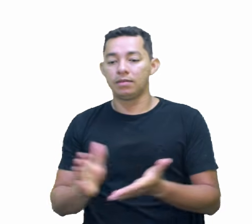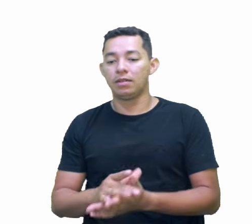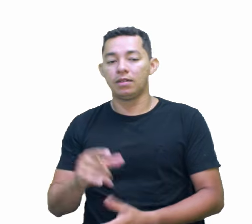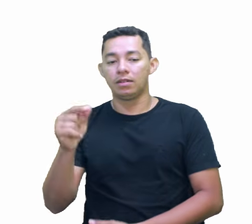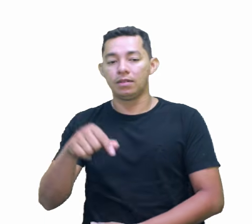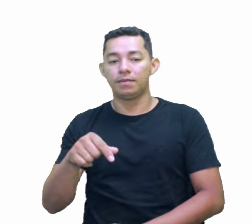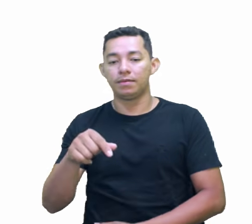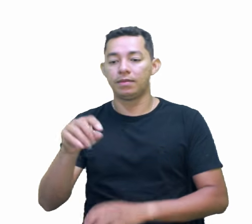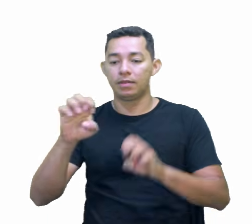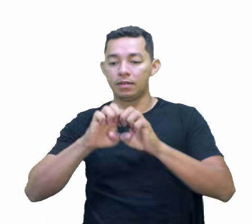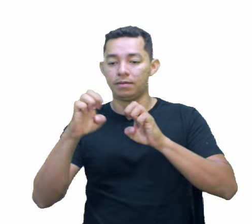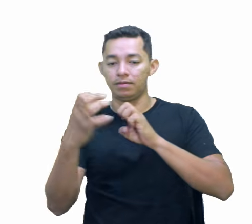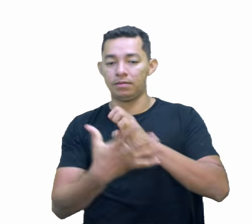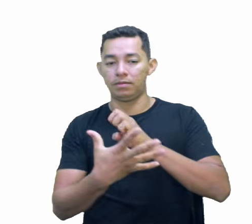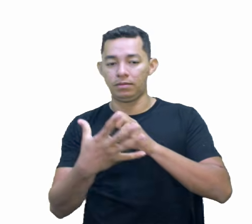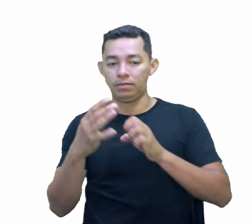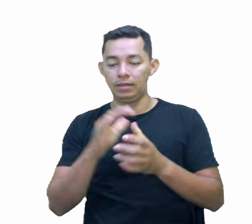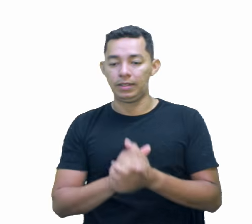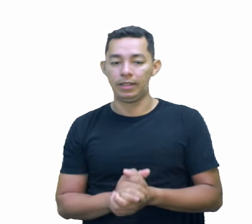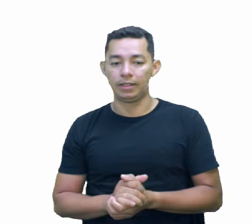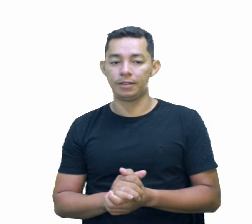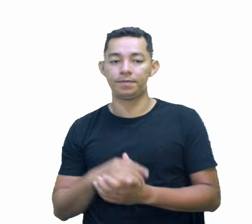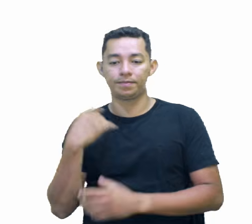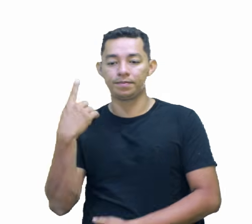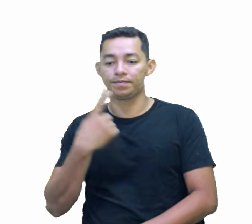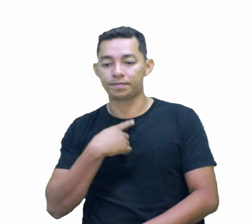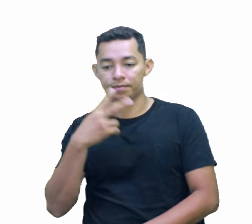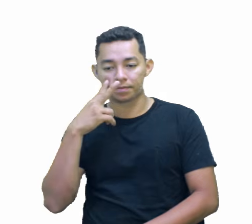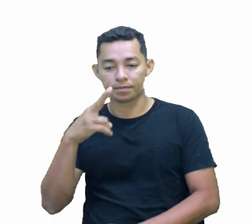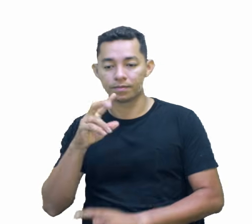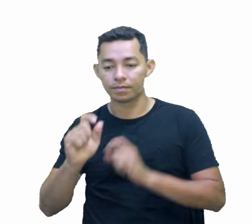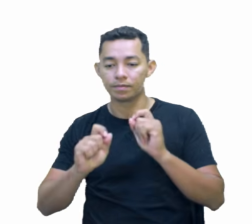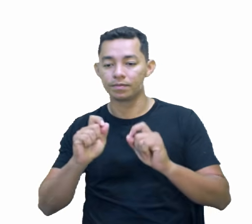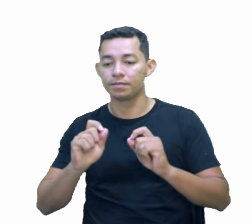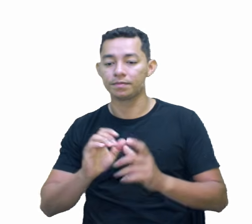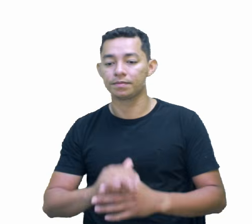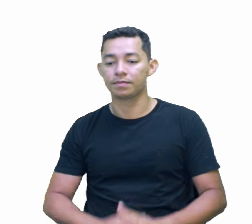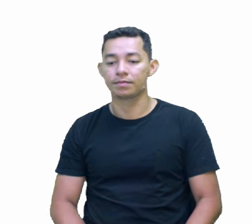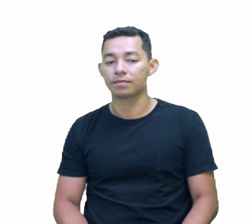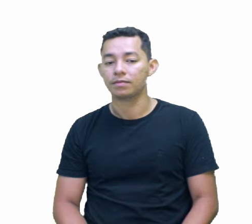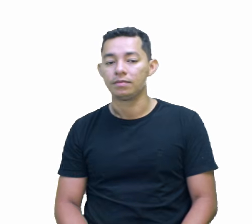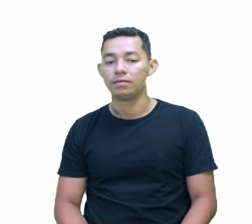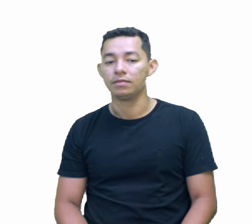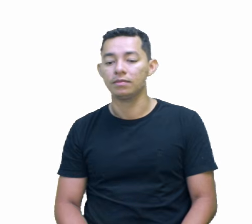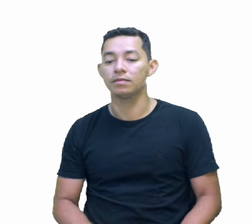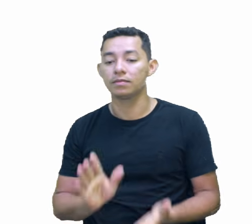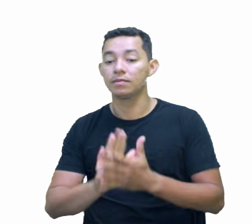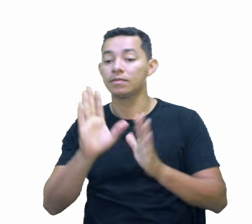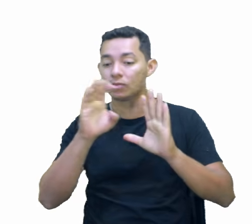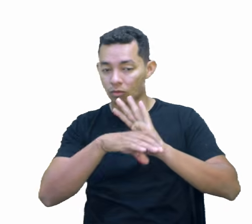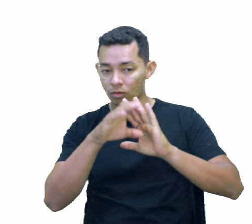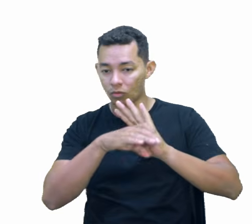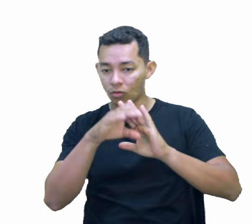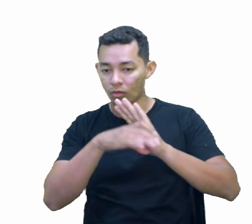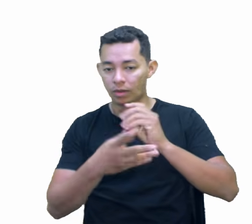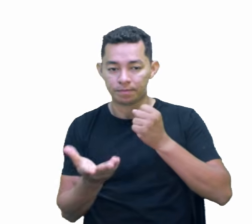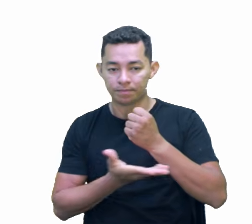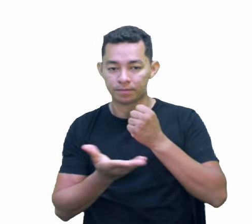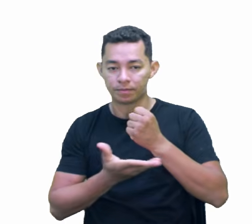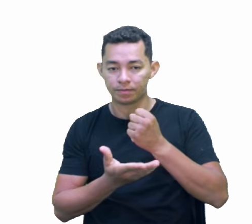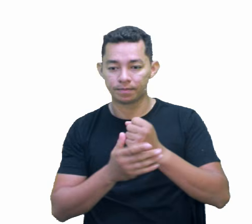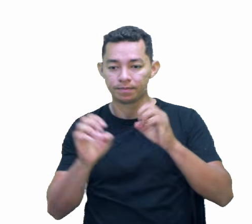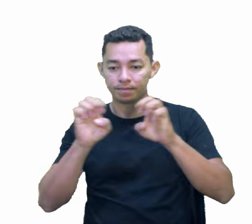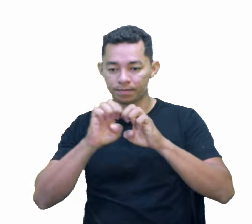da ecologia, nós vamos abordar os conceitos básicos de